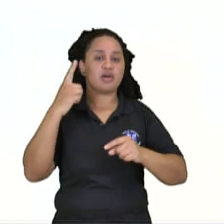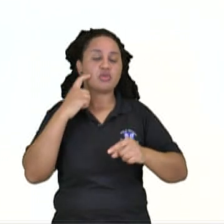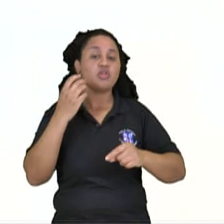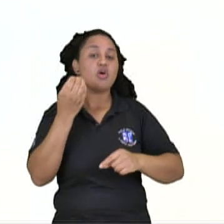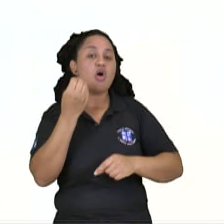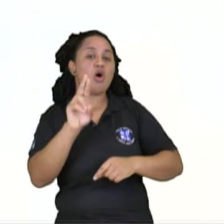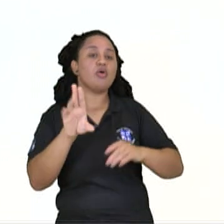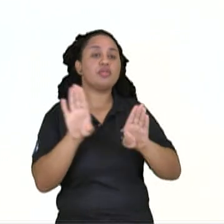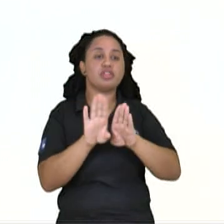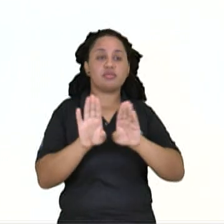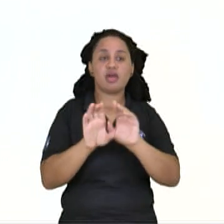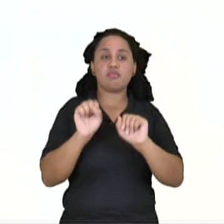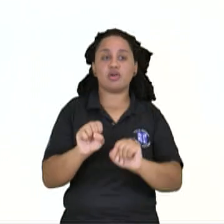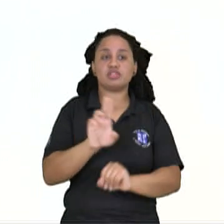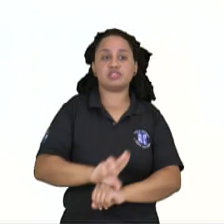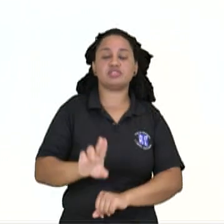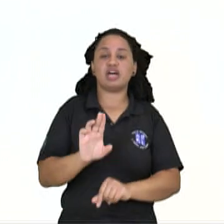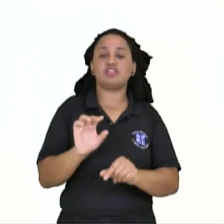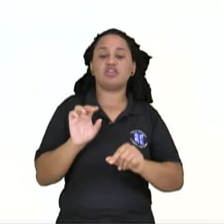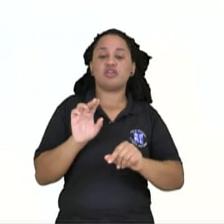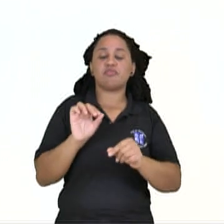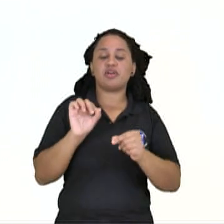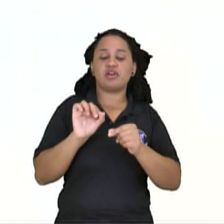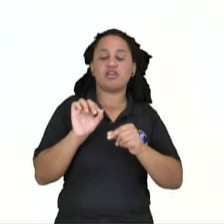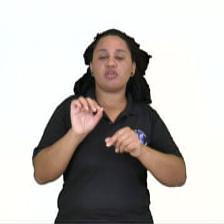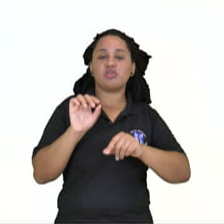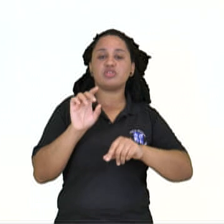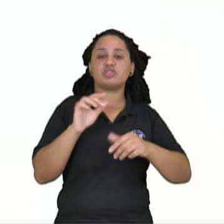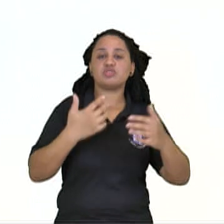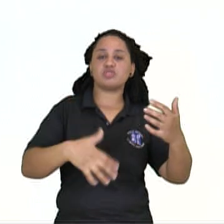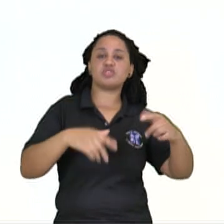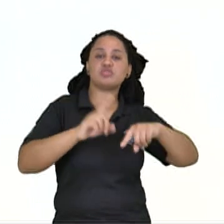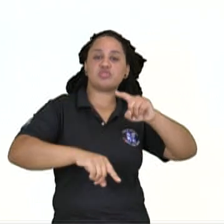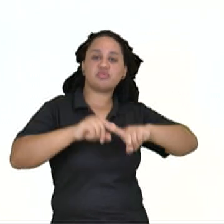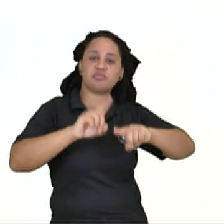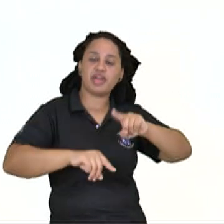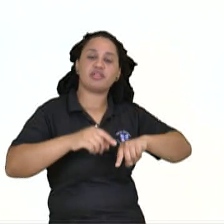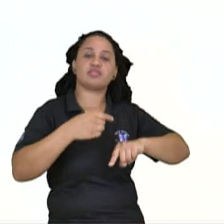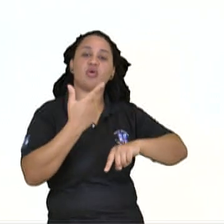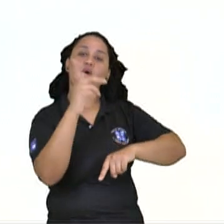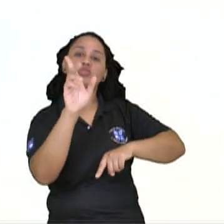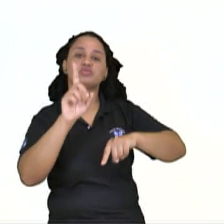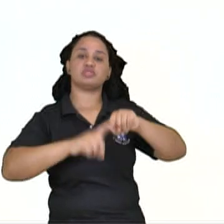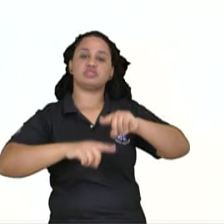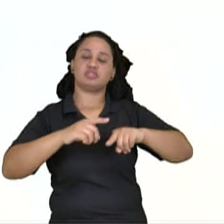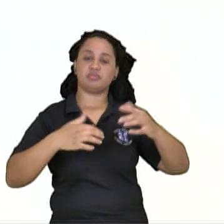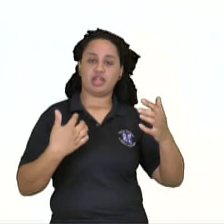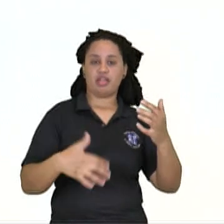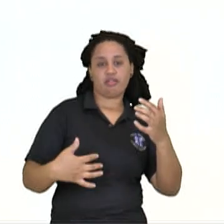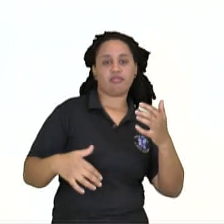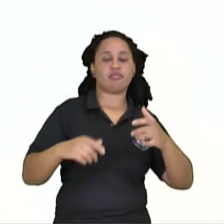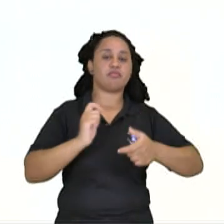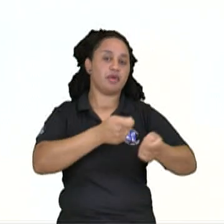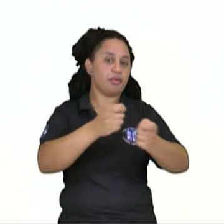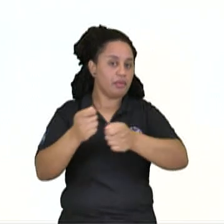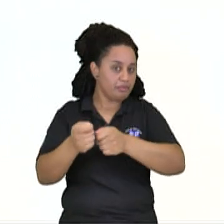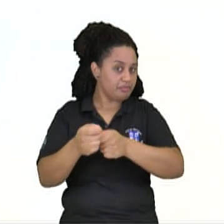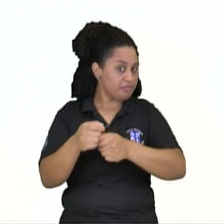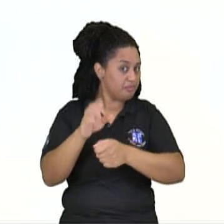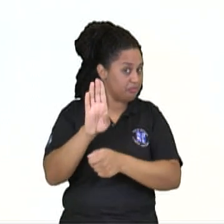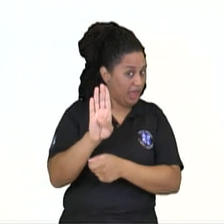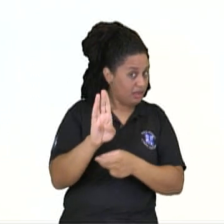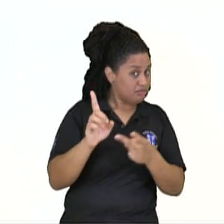ele pode ser usado para manusear instrumentos sonoros, né? Criando assim a música. Você acha que é a letra